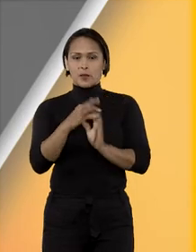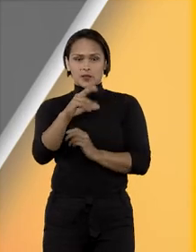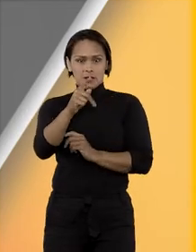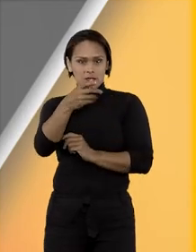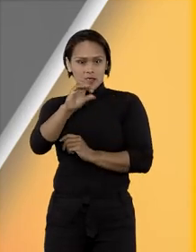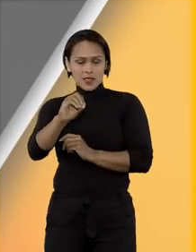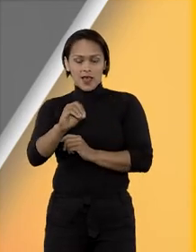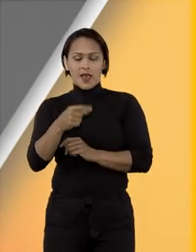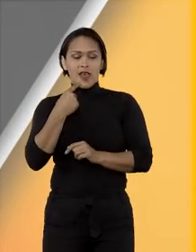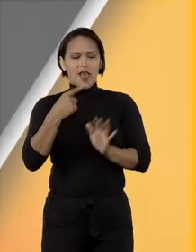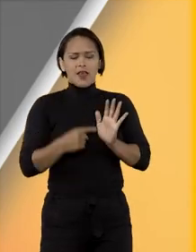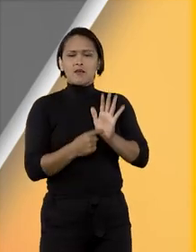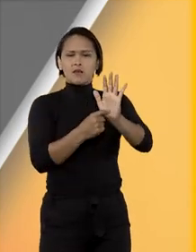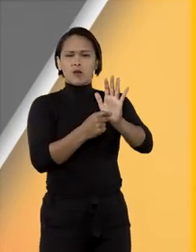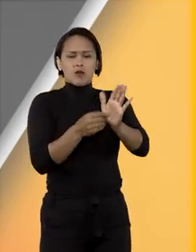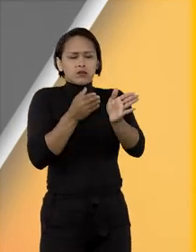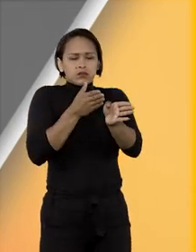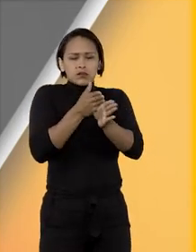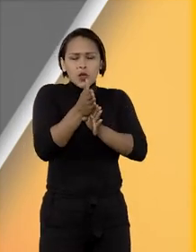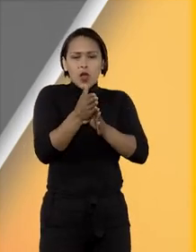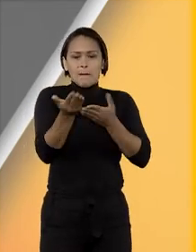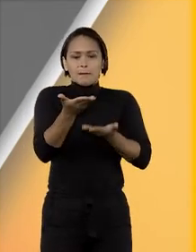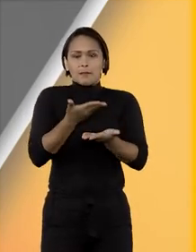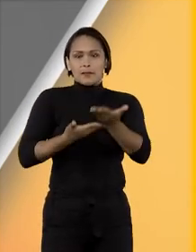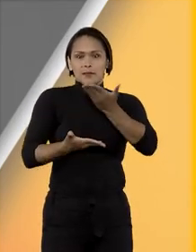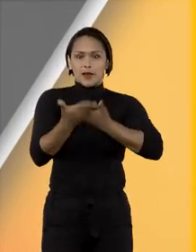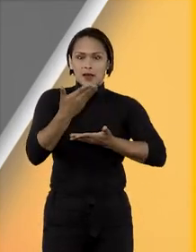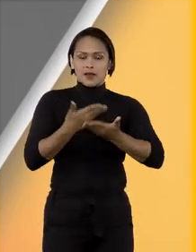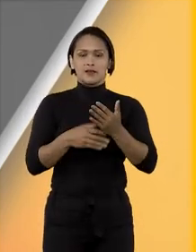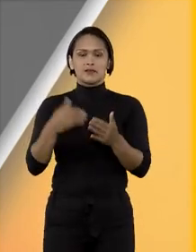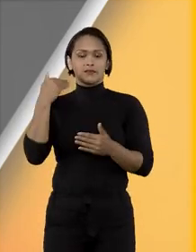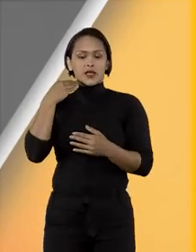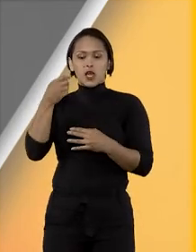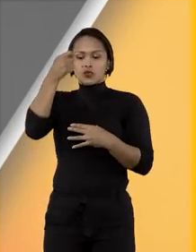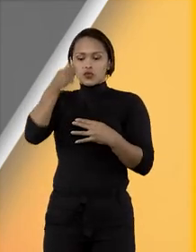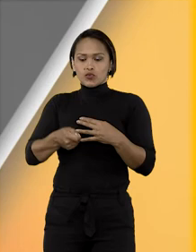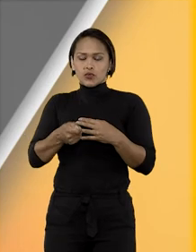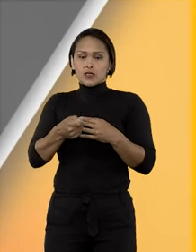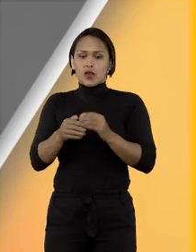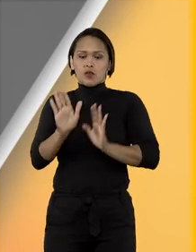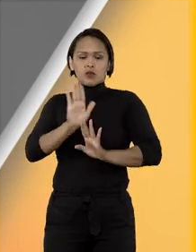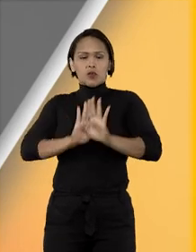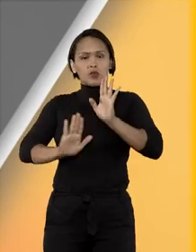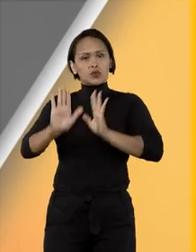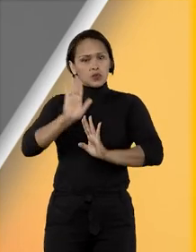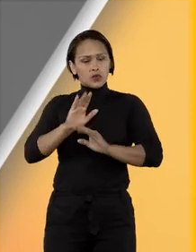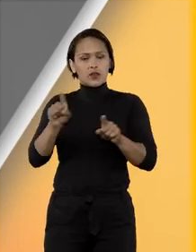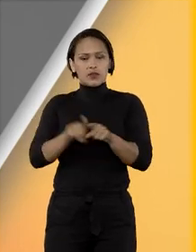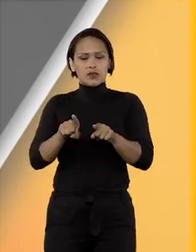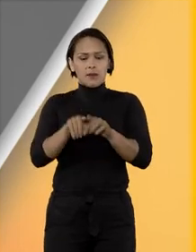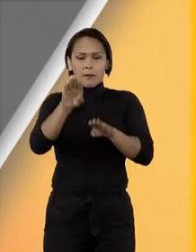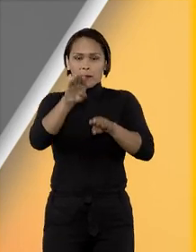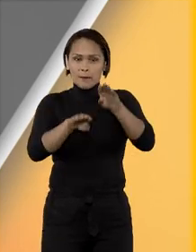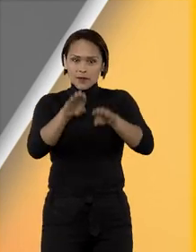Civil ele dá uma conduta mais participativa do juízo, resguardando a sua isenção e resguardando a sua